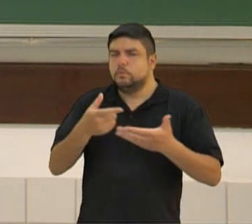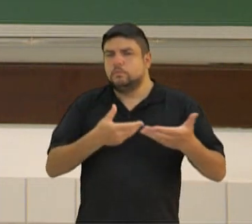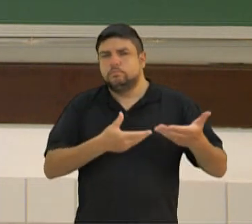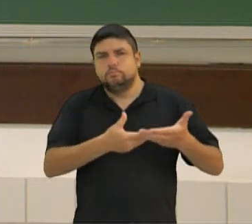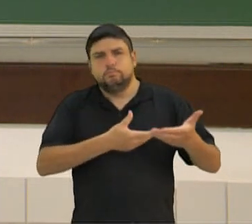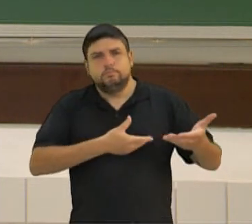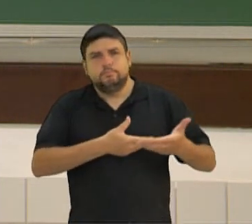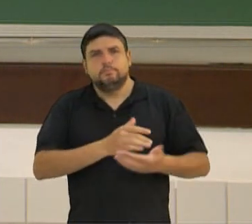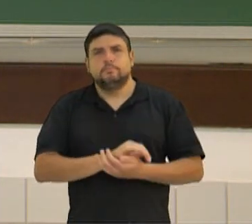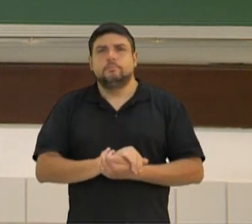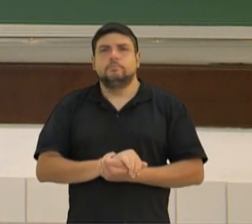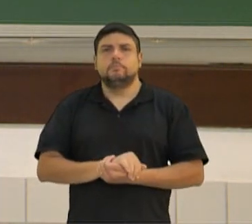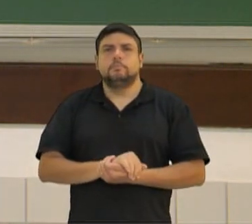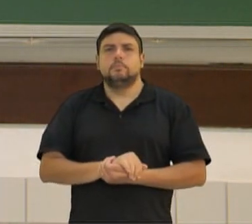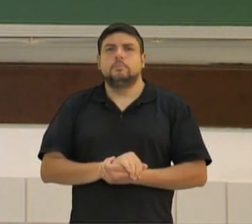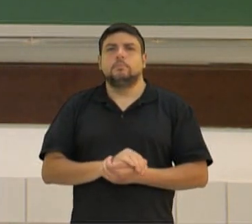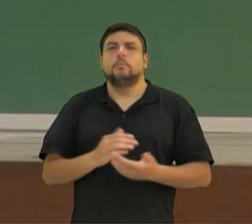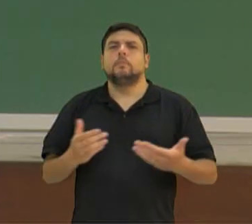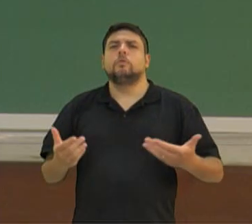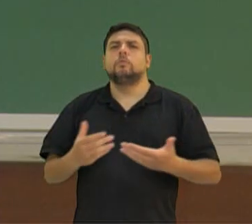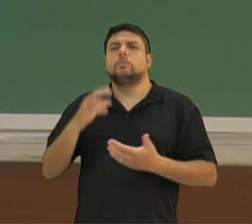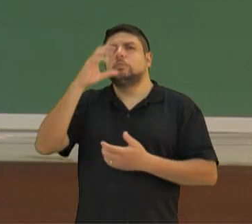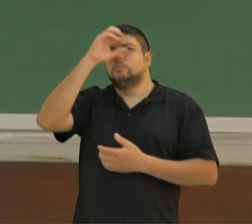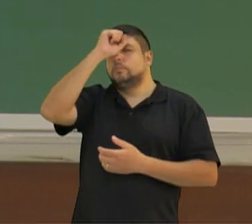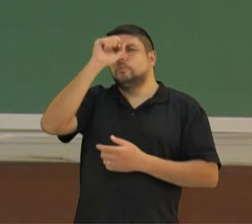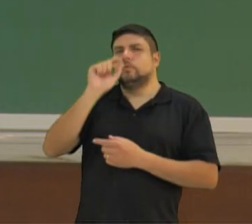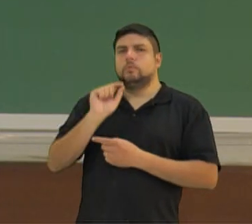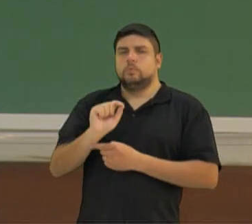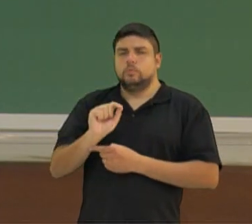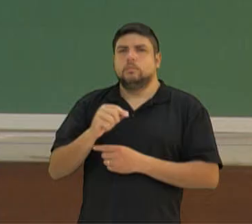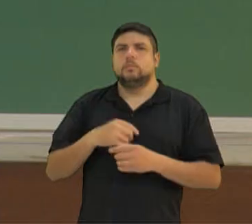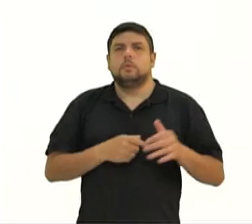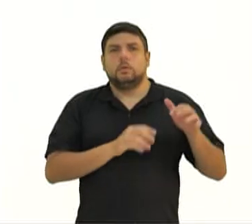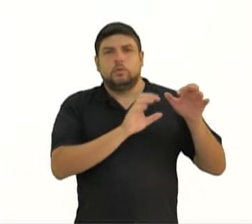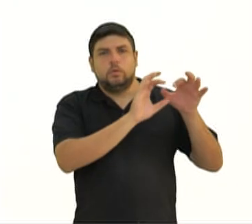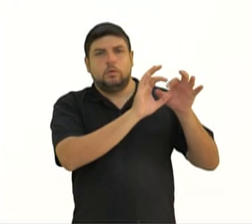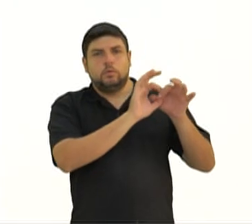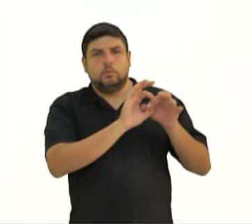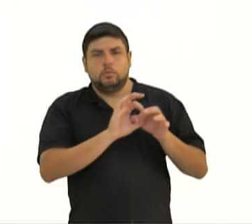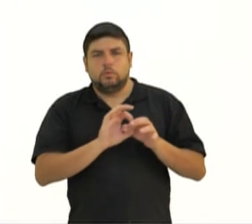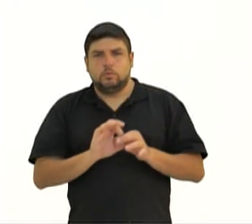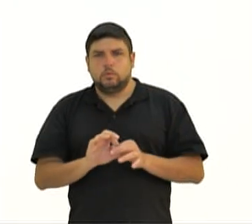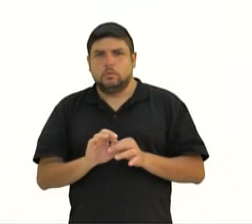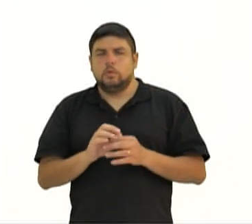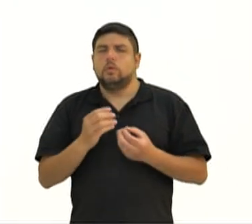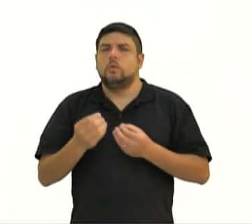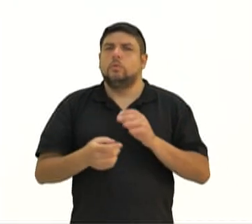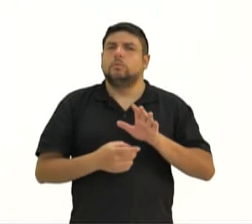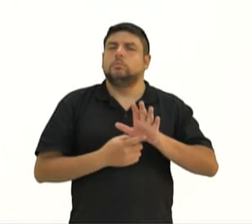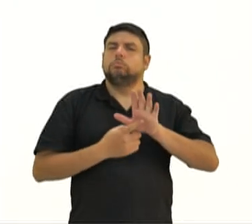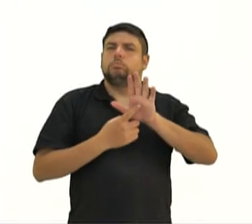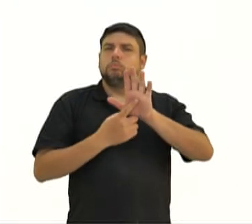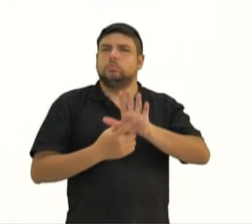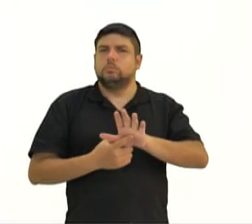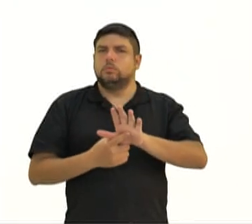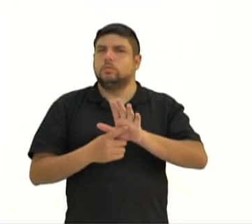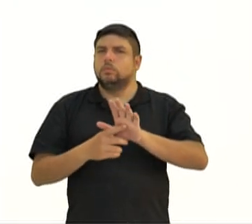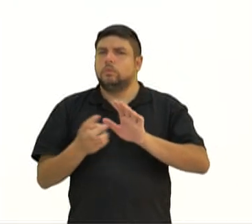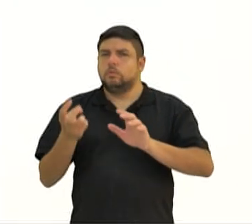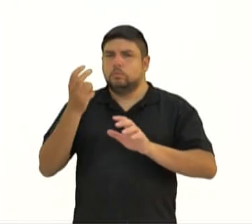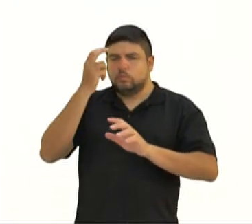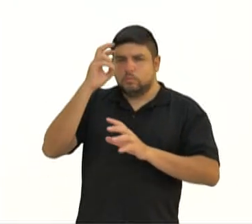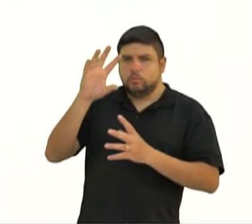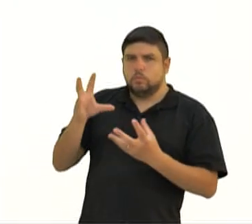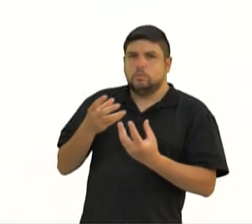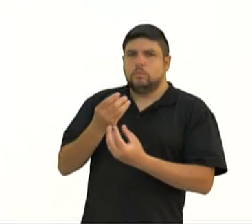participação. O que aprendemos hoje? Contextualizamos as seguintes manifestações artísticas dos